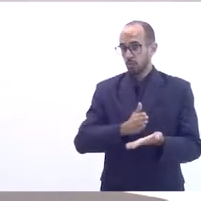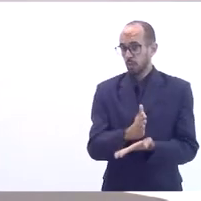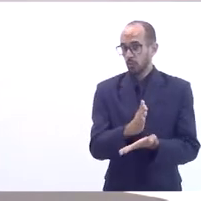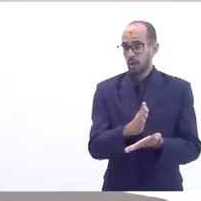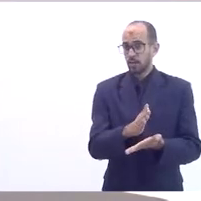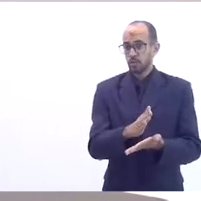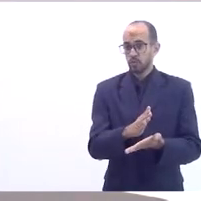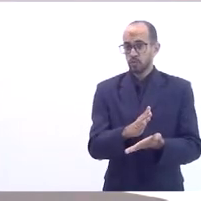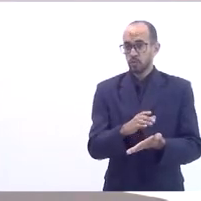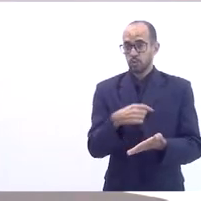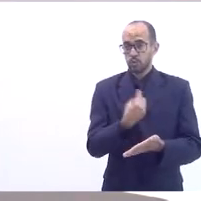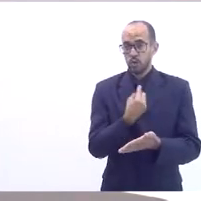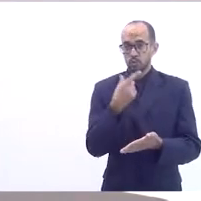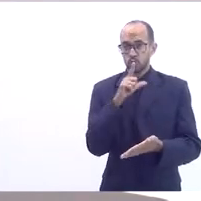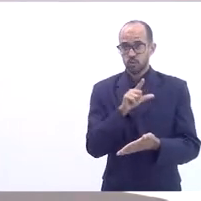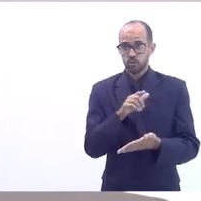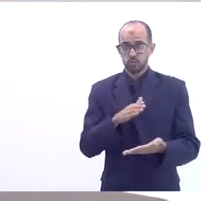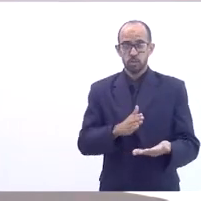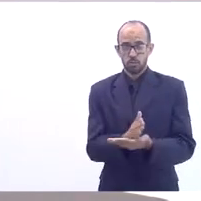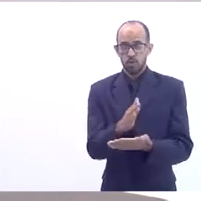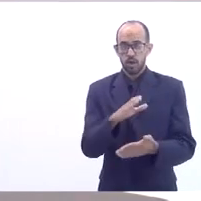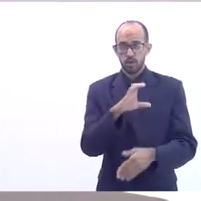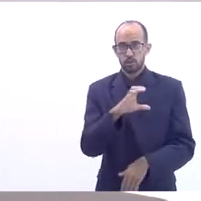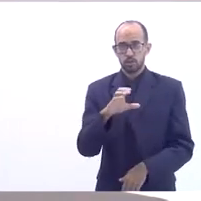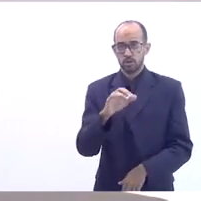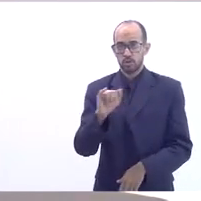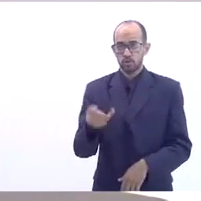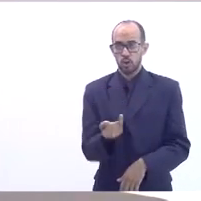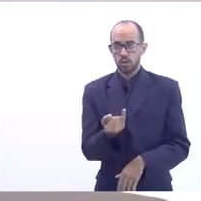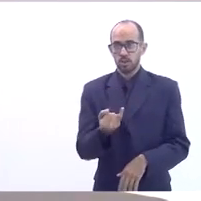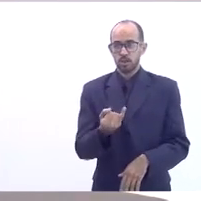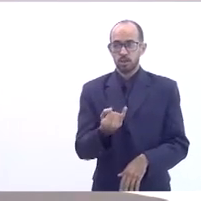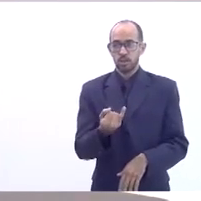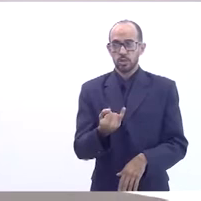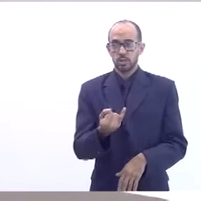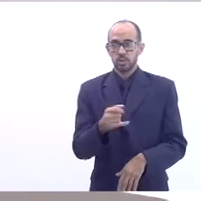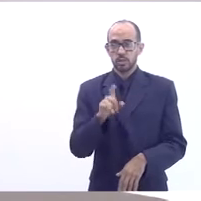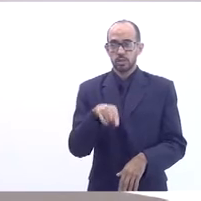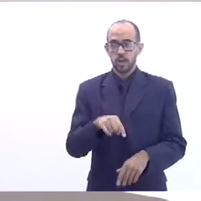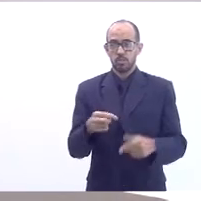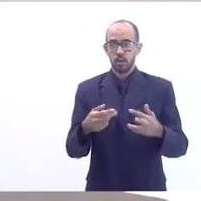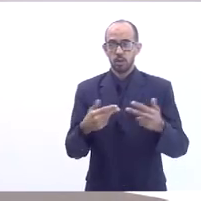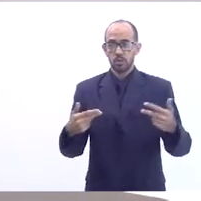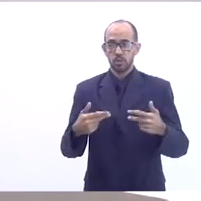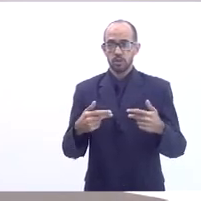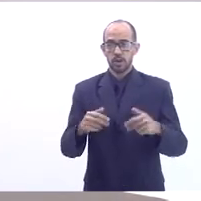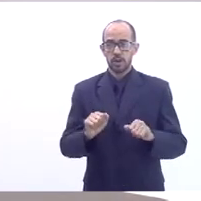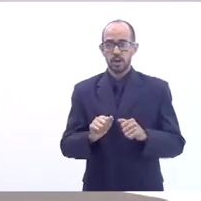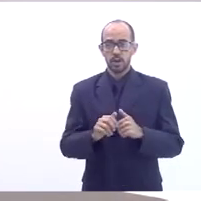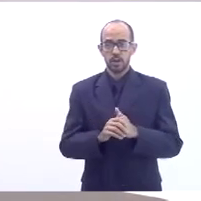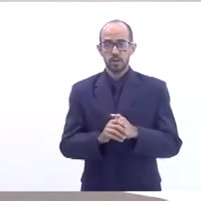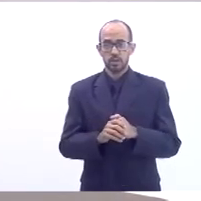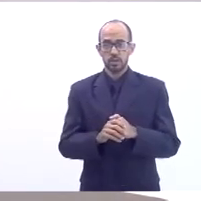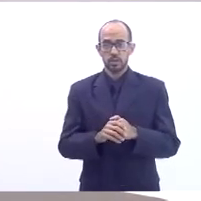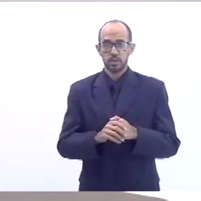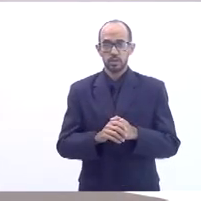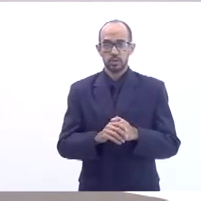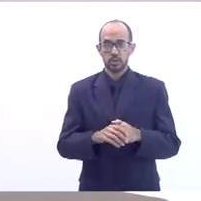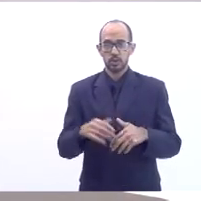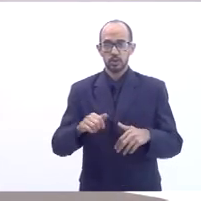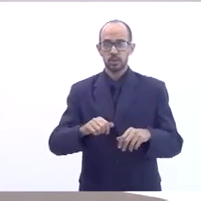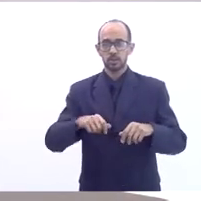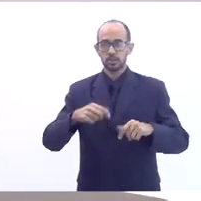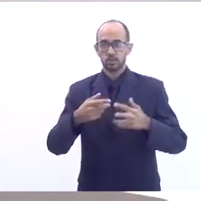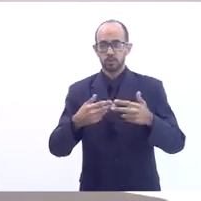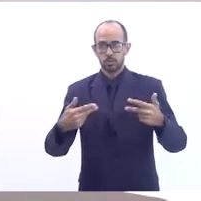mas a gente conseguiu passar na ccj que era uma coisa discutível e Por nada não mas esse negócio suja Nacional mas a gente viu